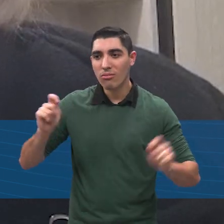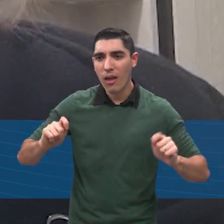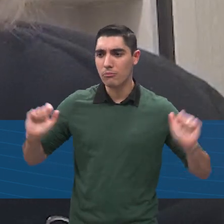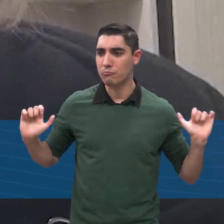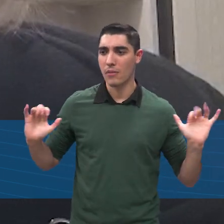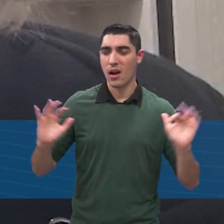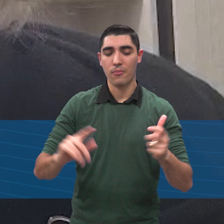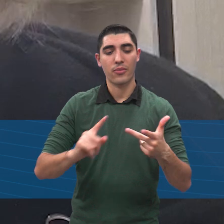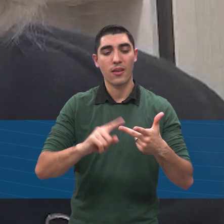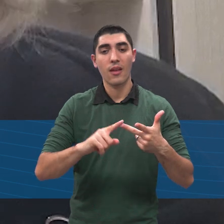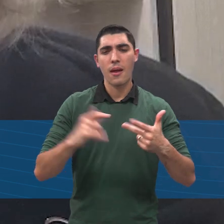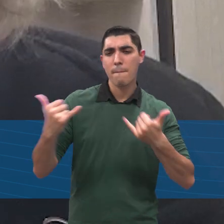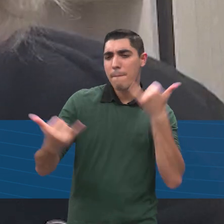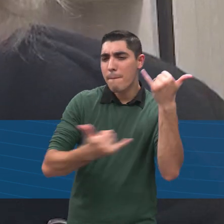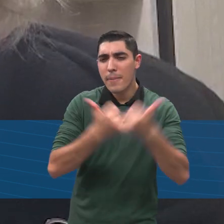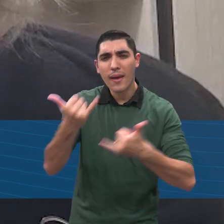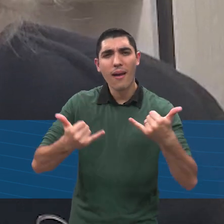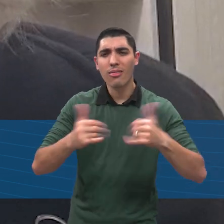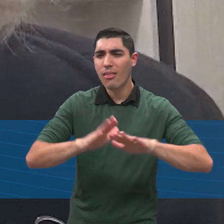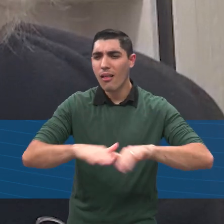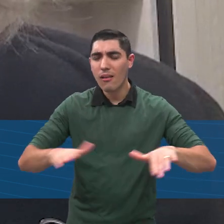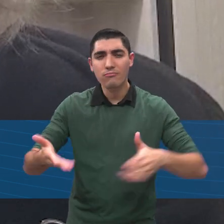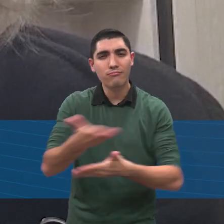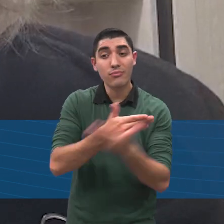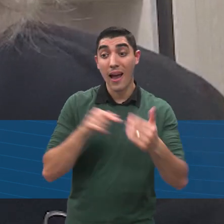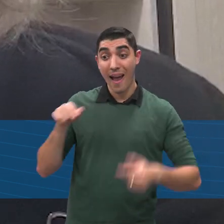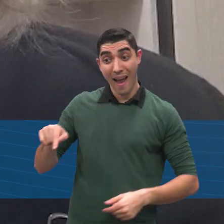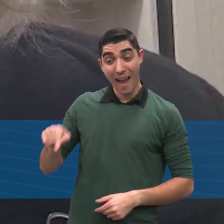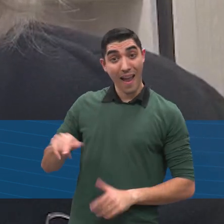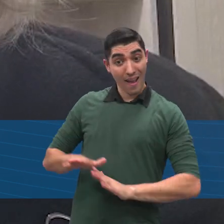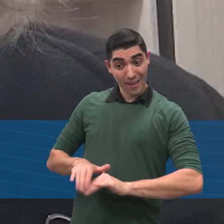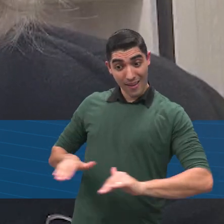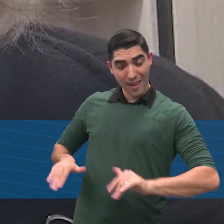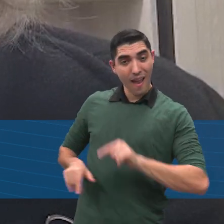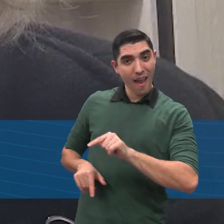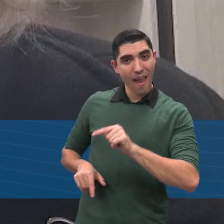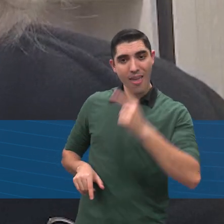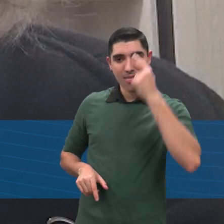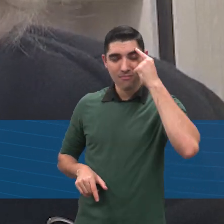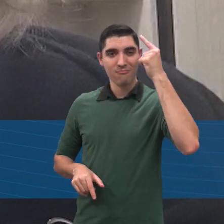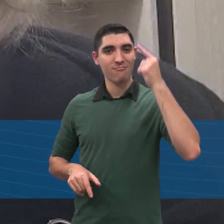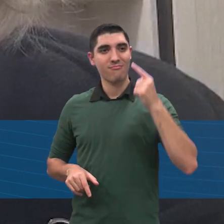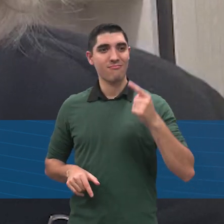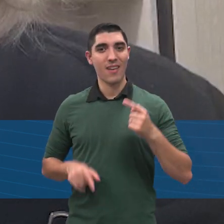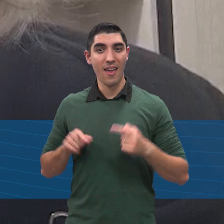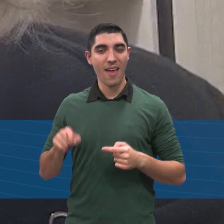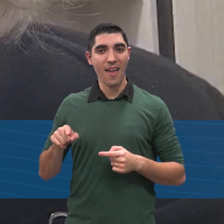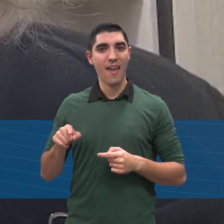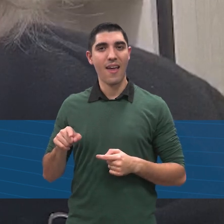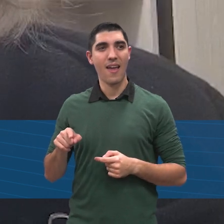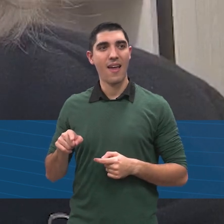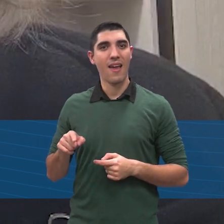lazer infantil, e que realmente faça com que a criança ela deixe de ser